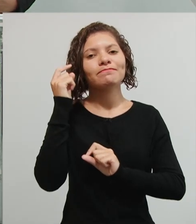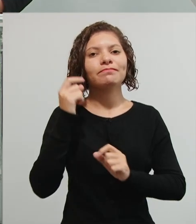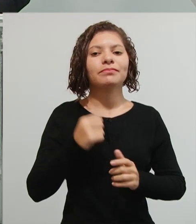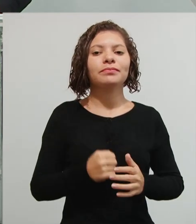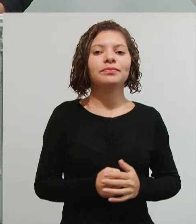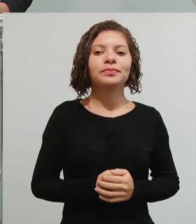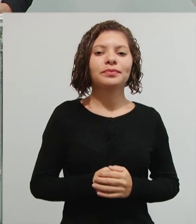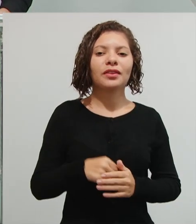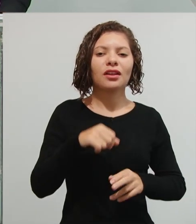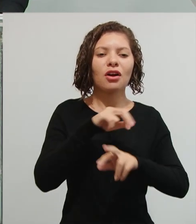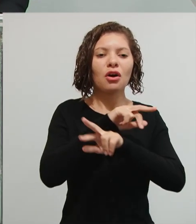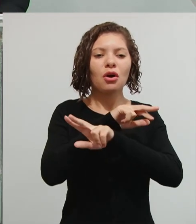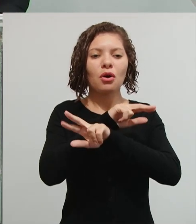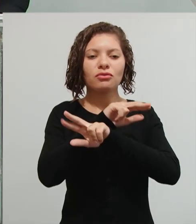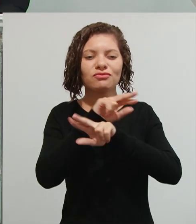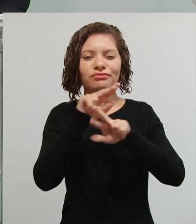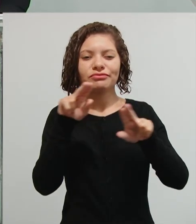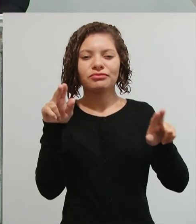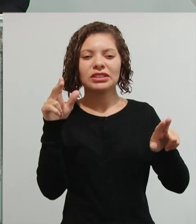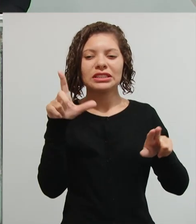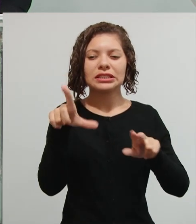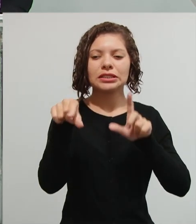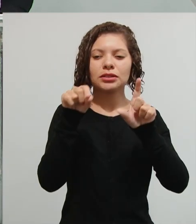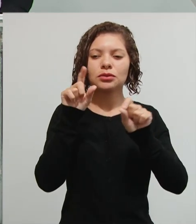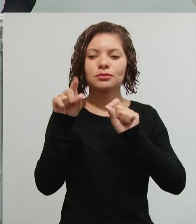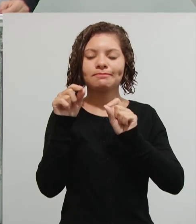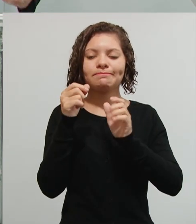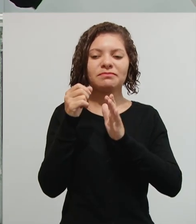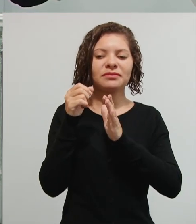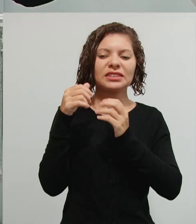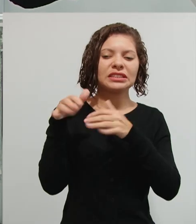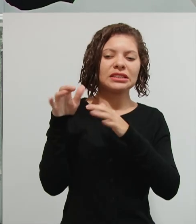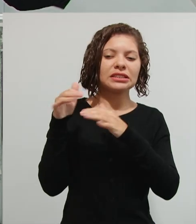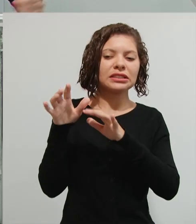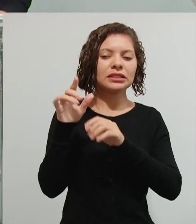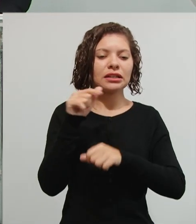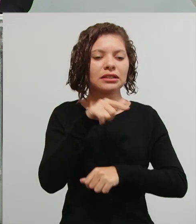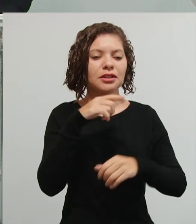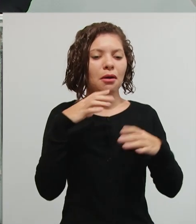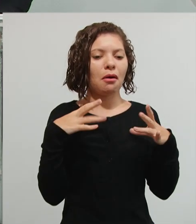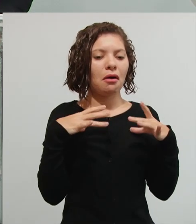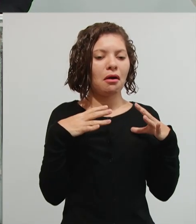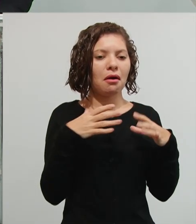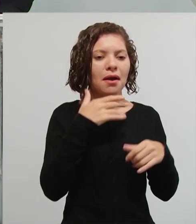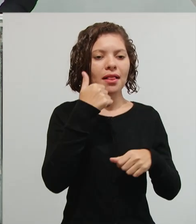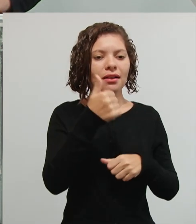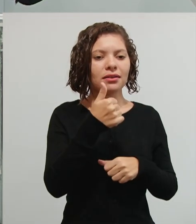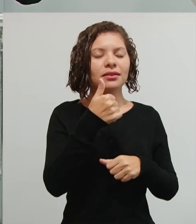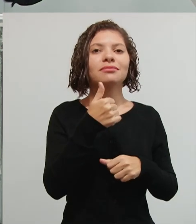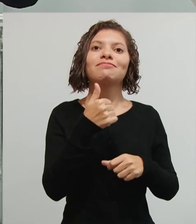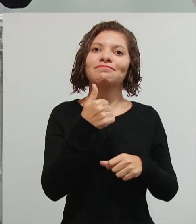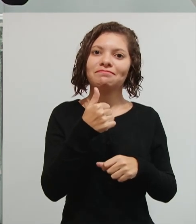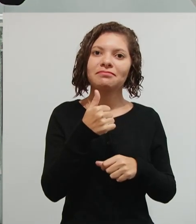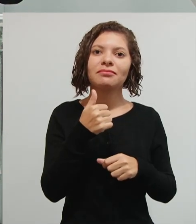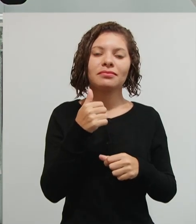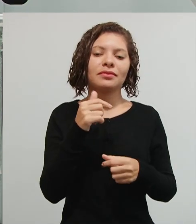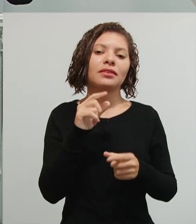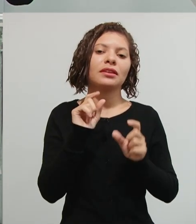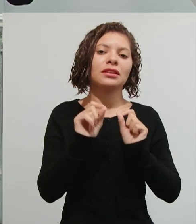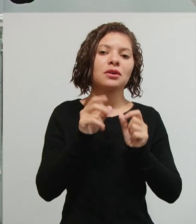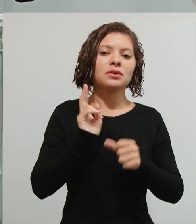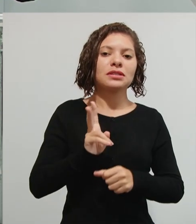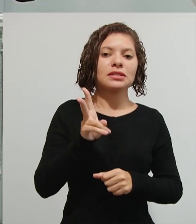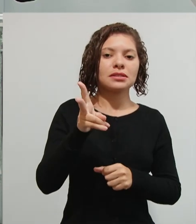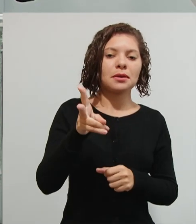também as outras escolhas que você está desistindo na sua vida porque você está tomando aquela decisão. Então, às vezes, se você está comprando um